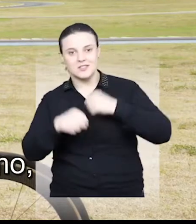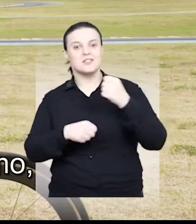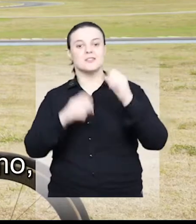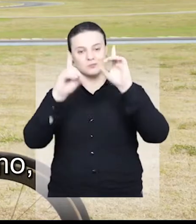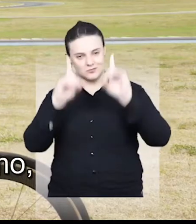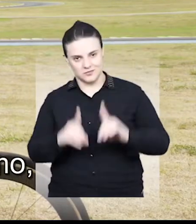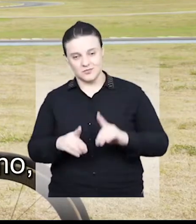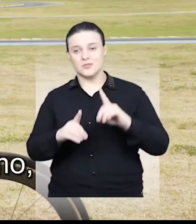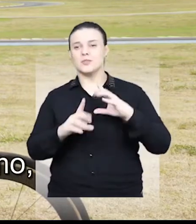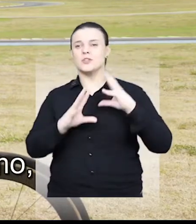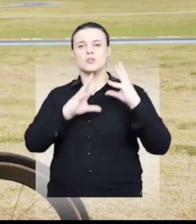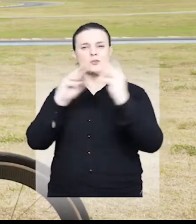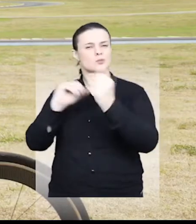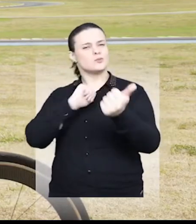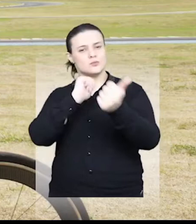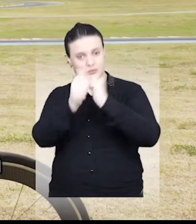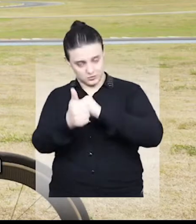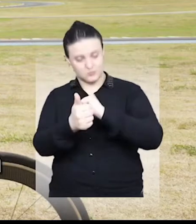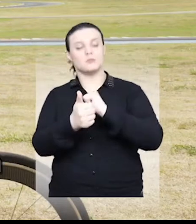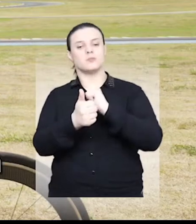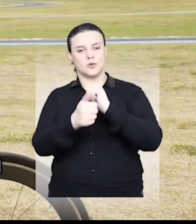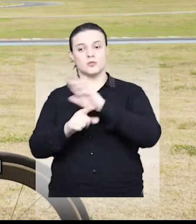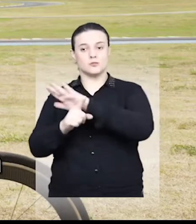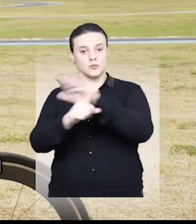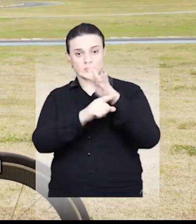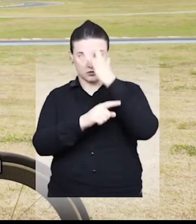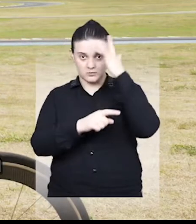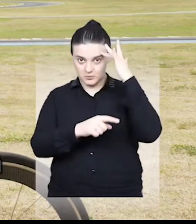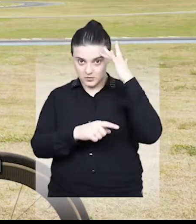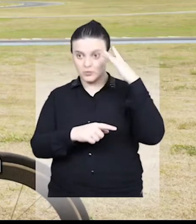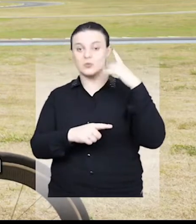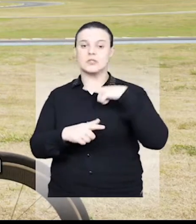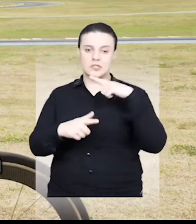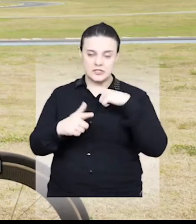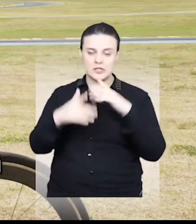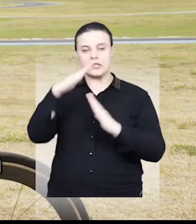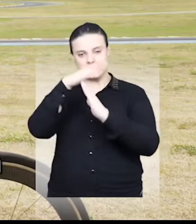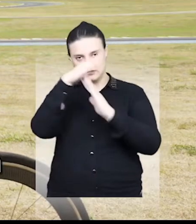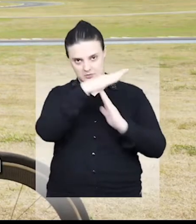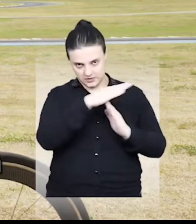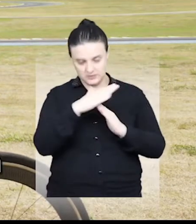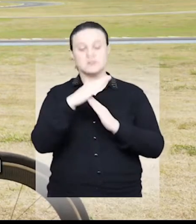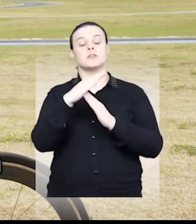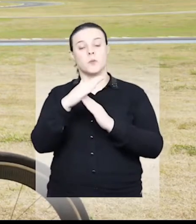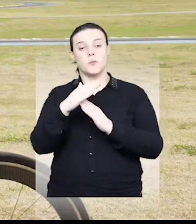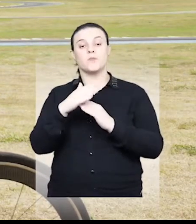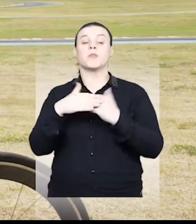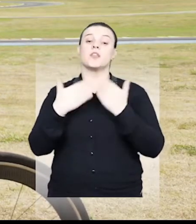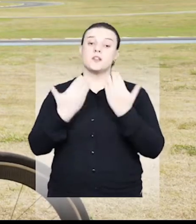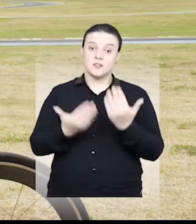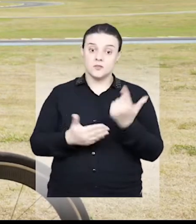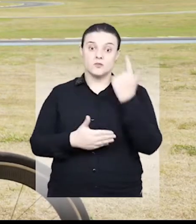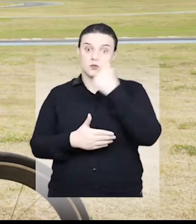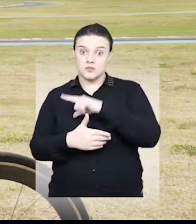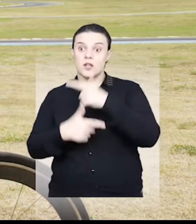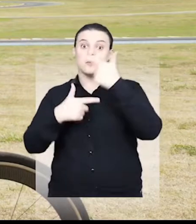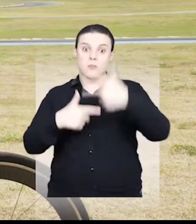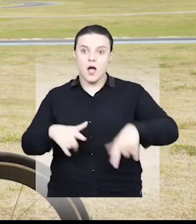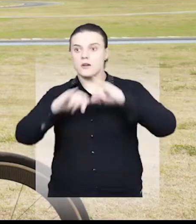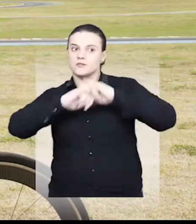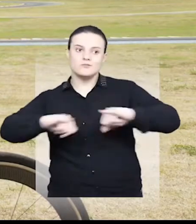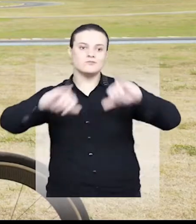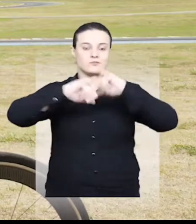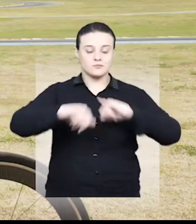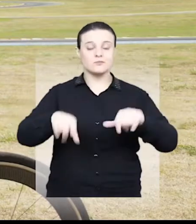do paraciclismo e dos esportes, né, destinados a pessoas com algum tipo de limitação e tal, vem ganhando